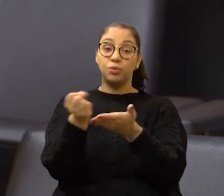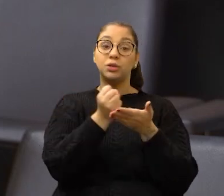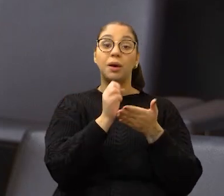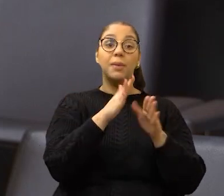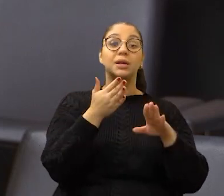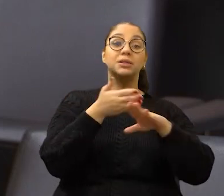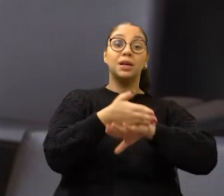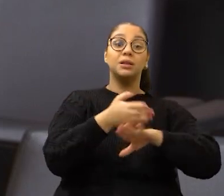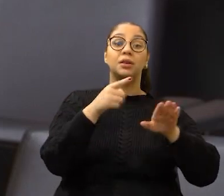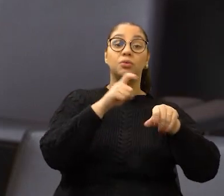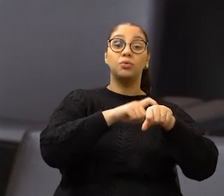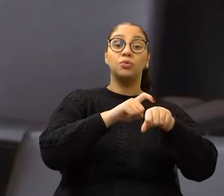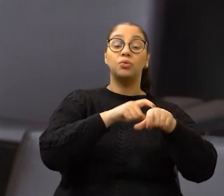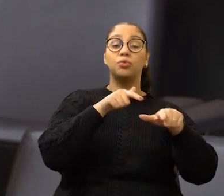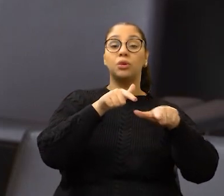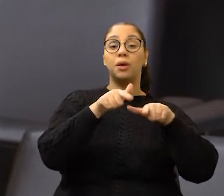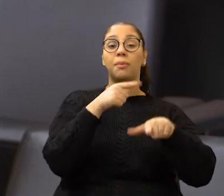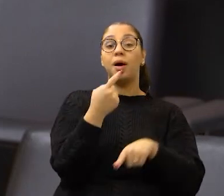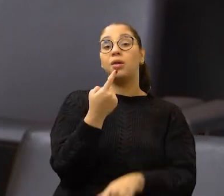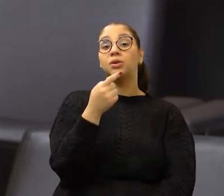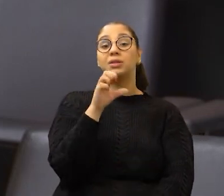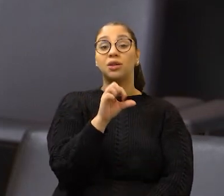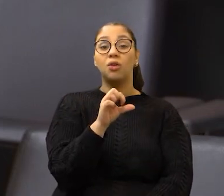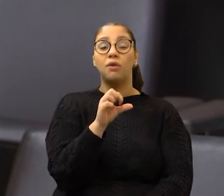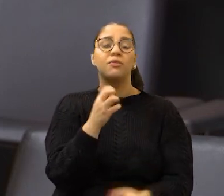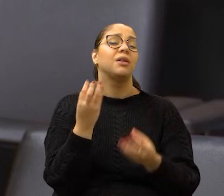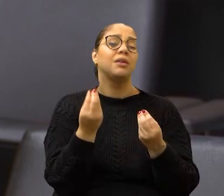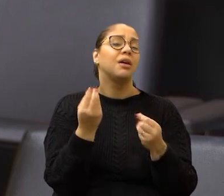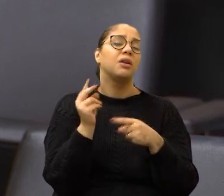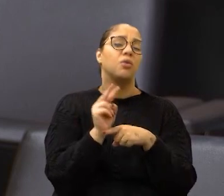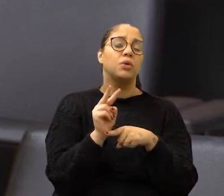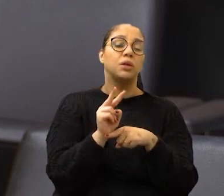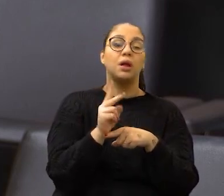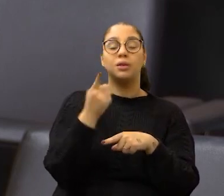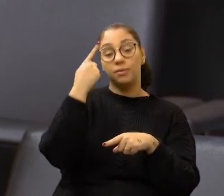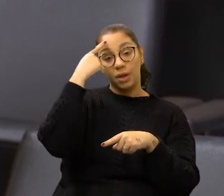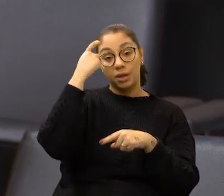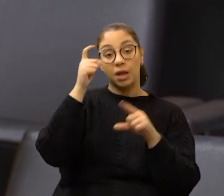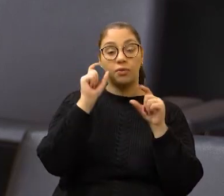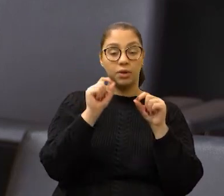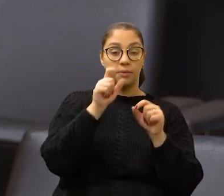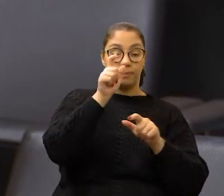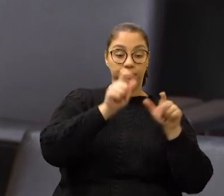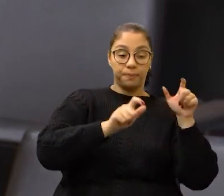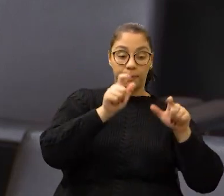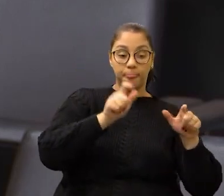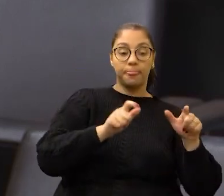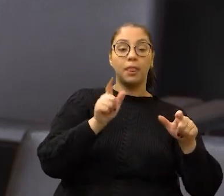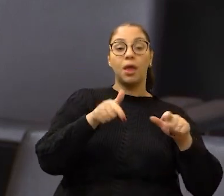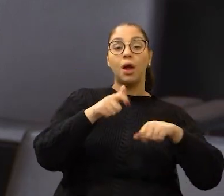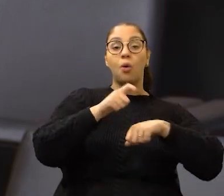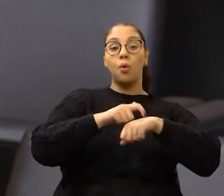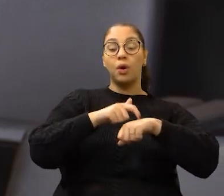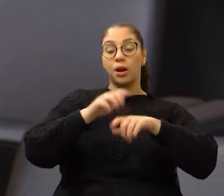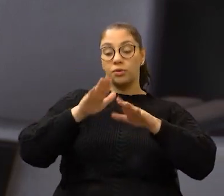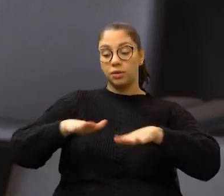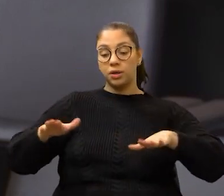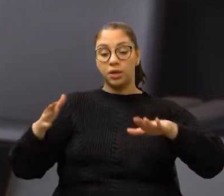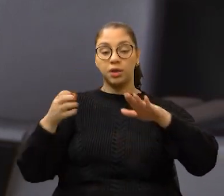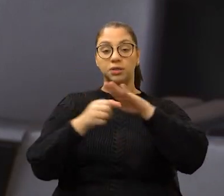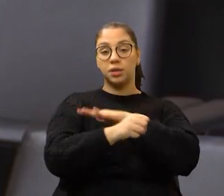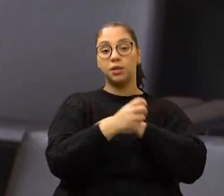horas. Quem é que vai retirar essa criança? Então, a ideia é que a pessoa possa fazer com que a criança entre